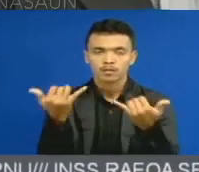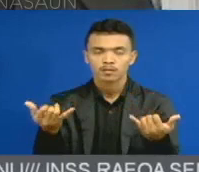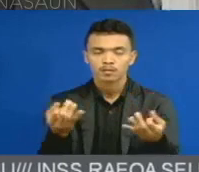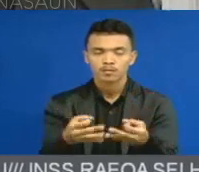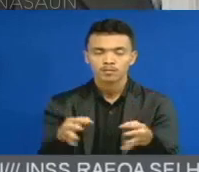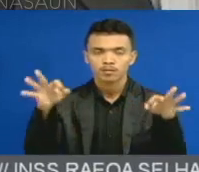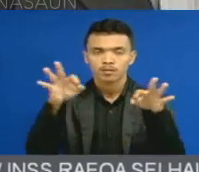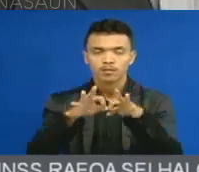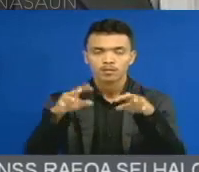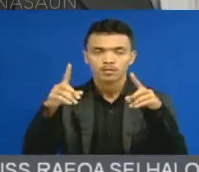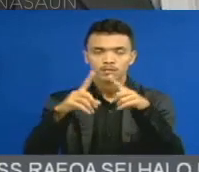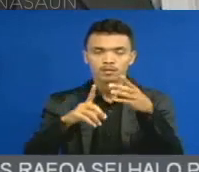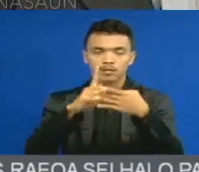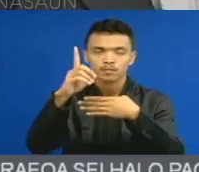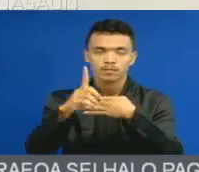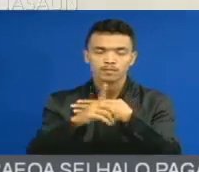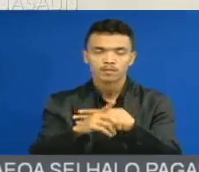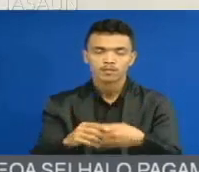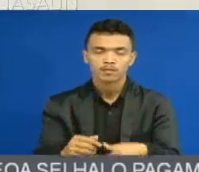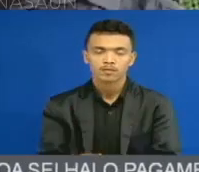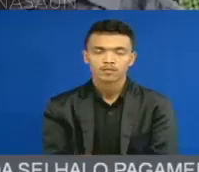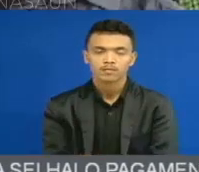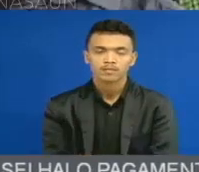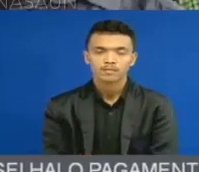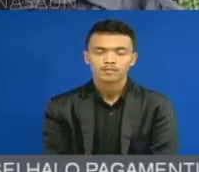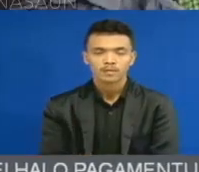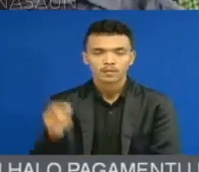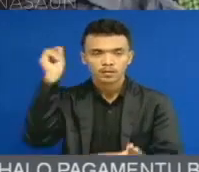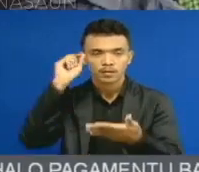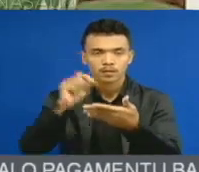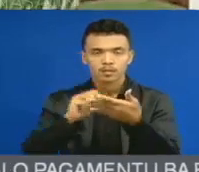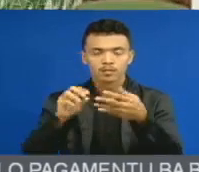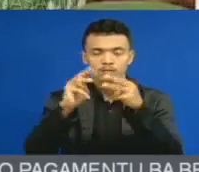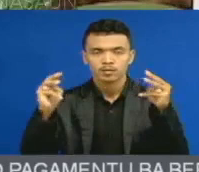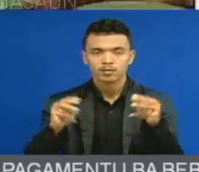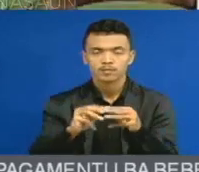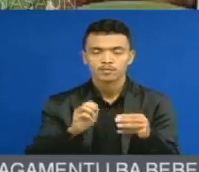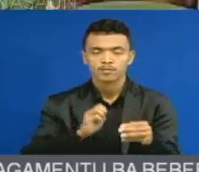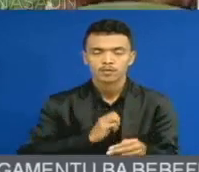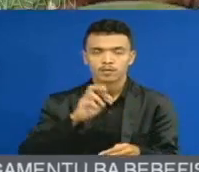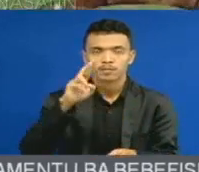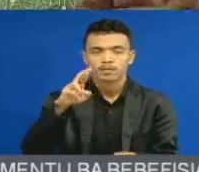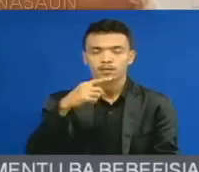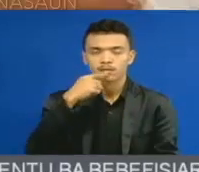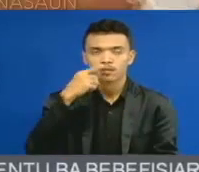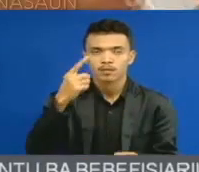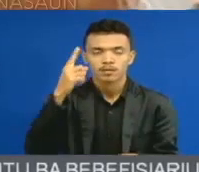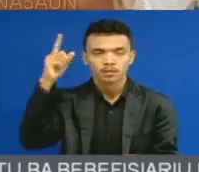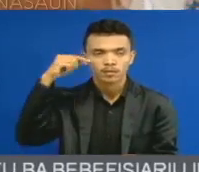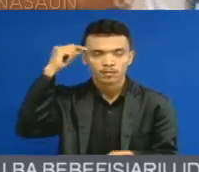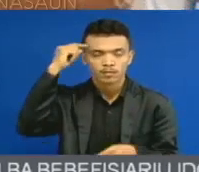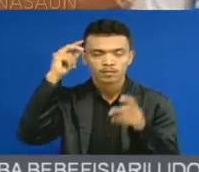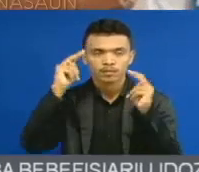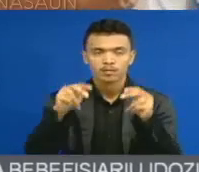desenvolvimento setor economia e a raída de. Secretário Autoridade Município Armeira Constantino Exposto Hateten, governo